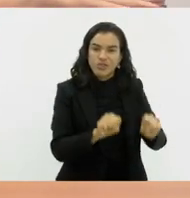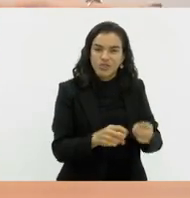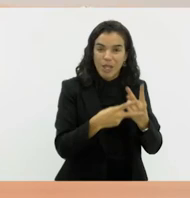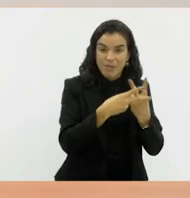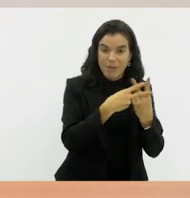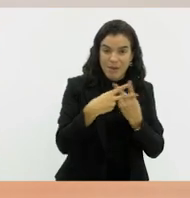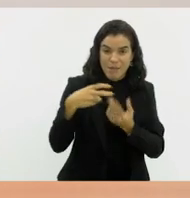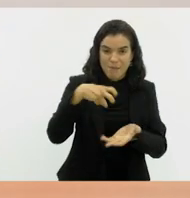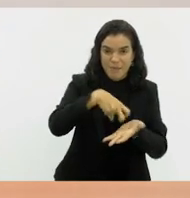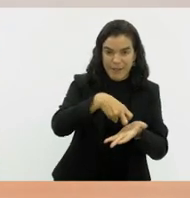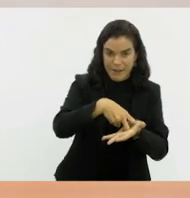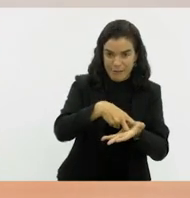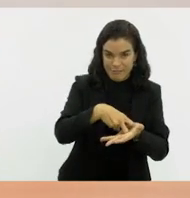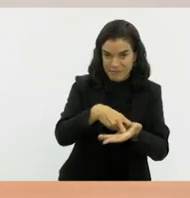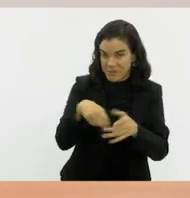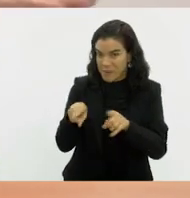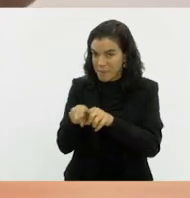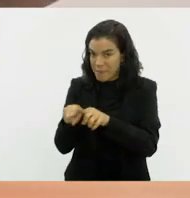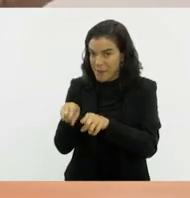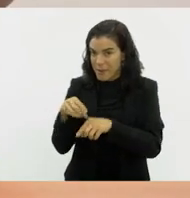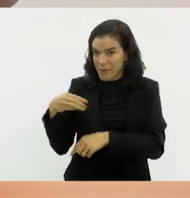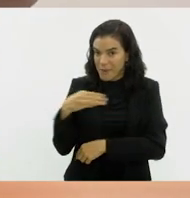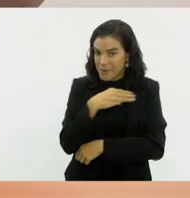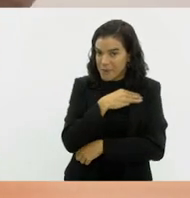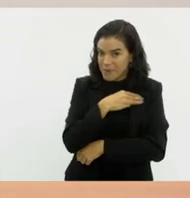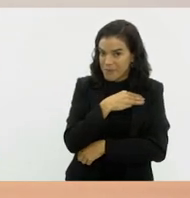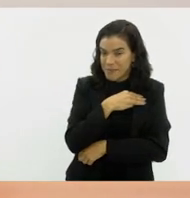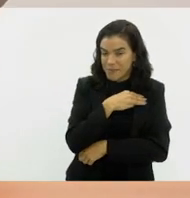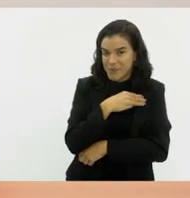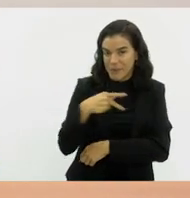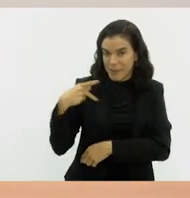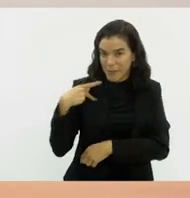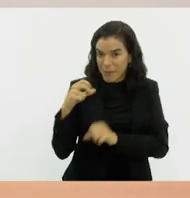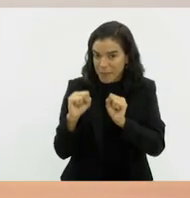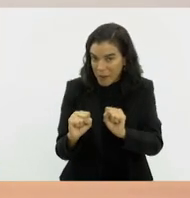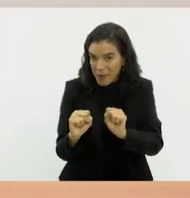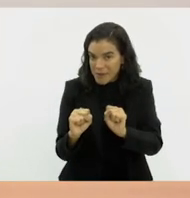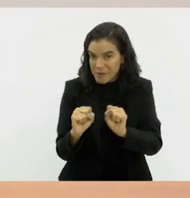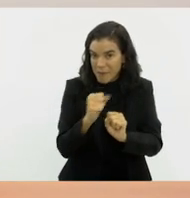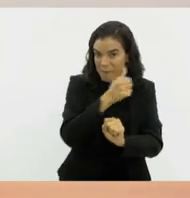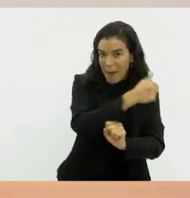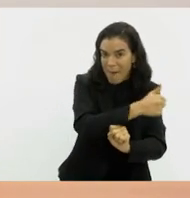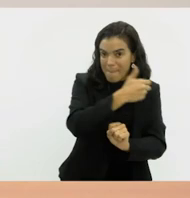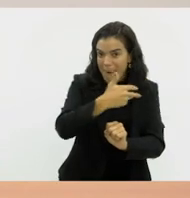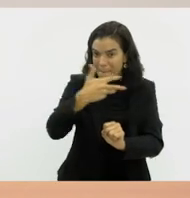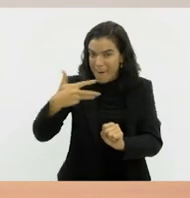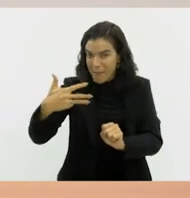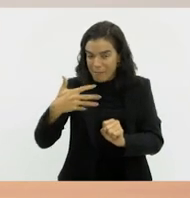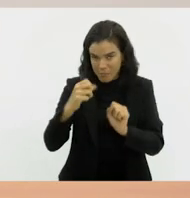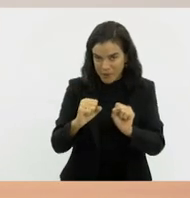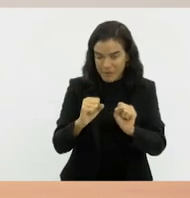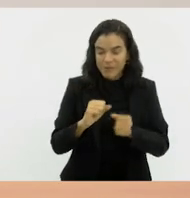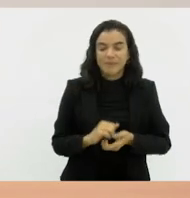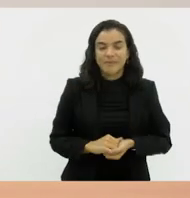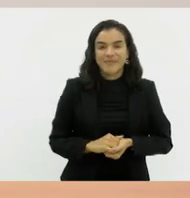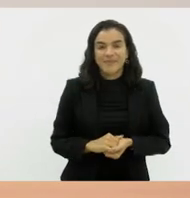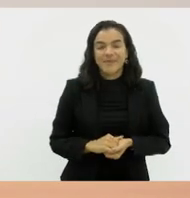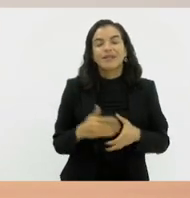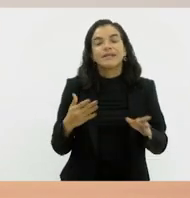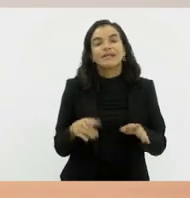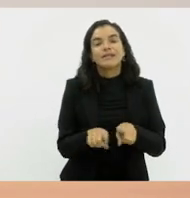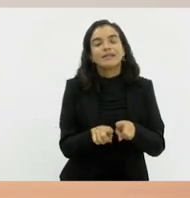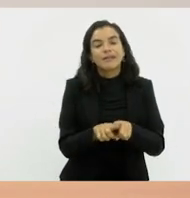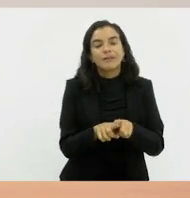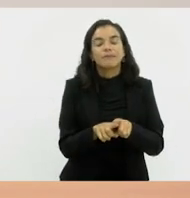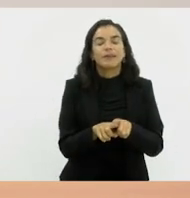ao Ministério Público. Pode ser assim, doutor Júlio? Está bom nessa sequência, professor? Está bom? E aí, depois, vamos ouvir também.